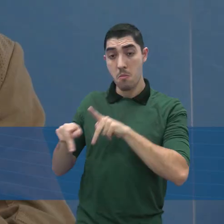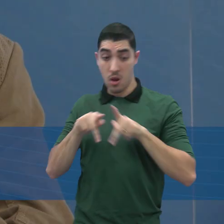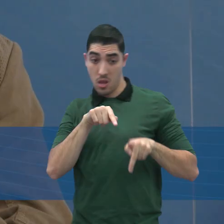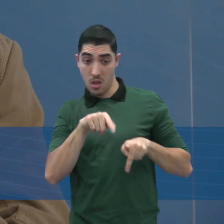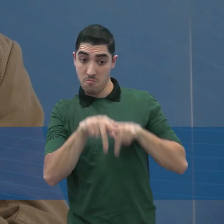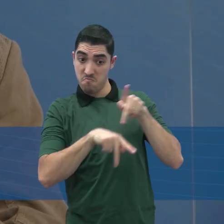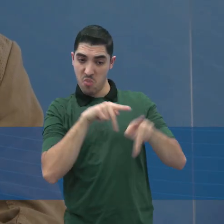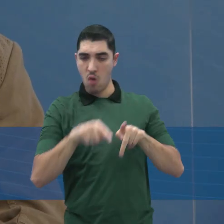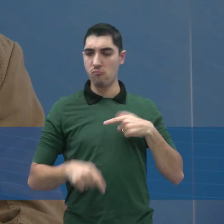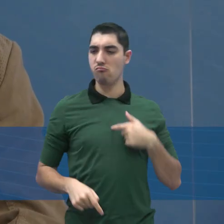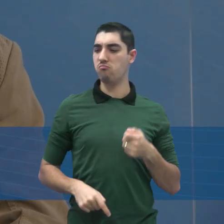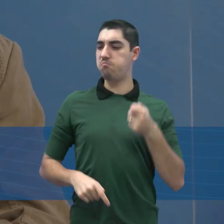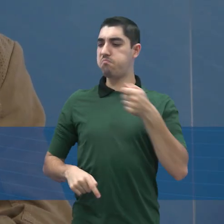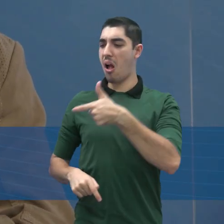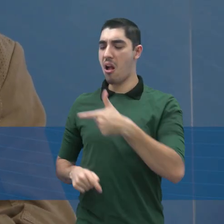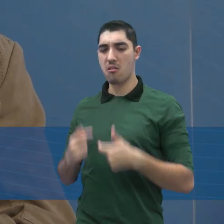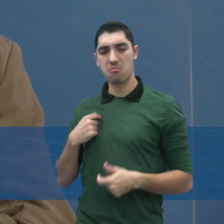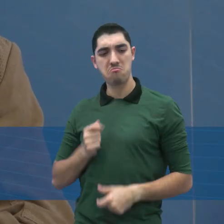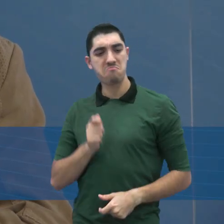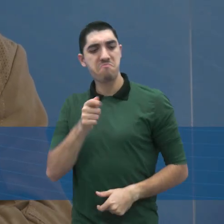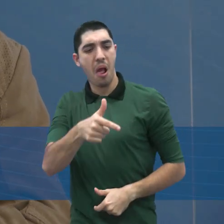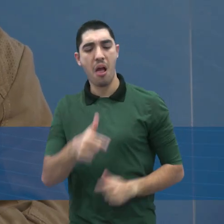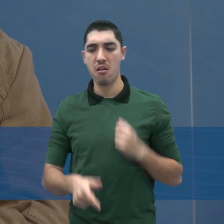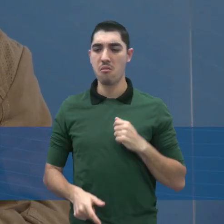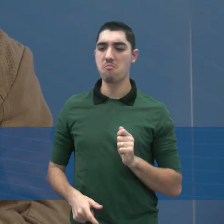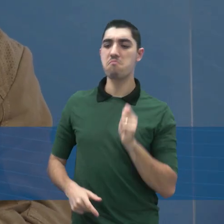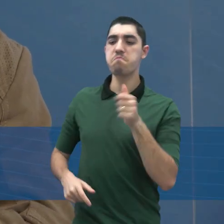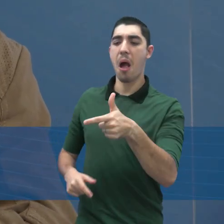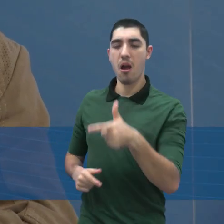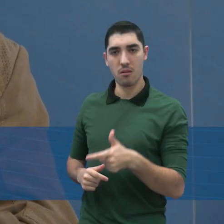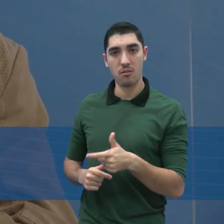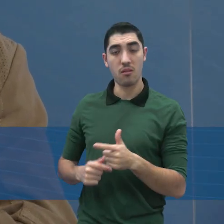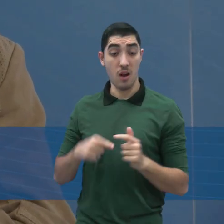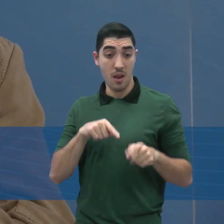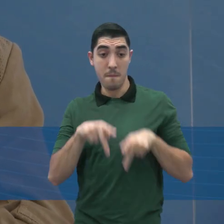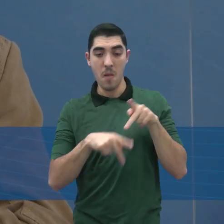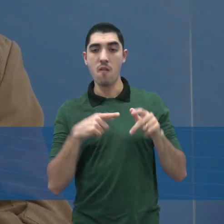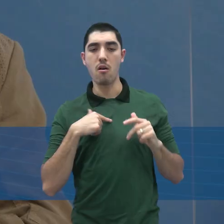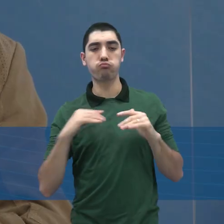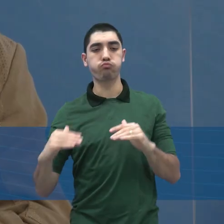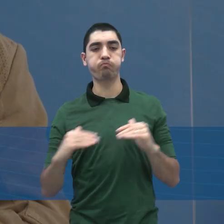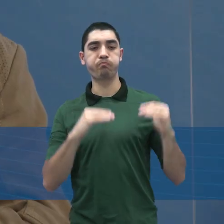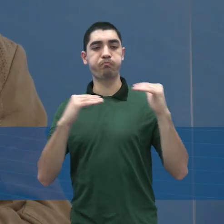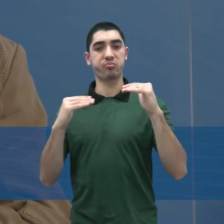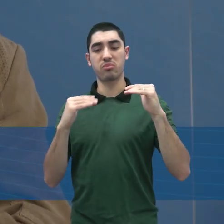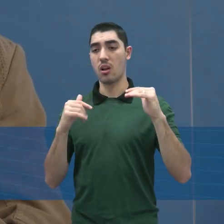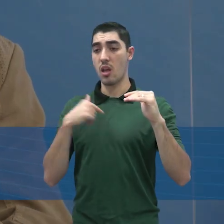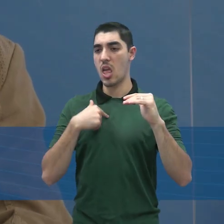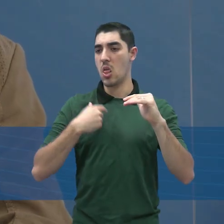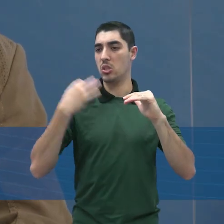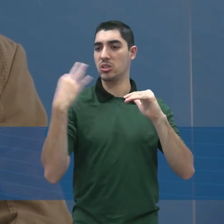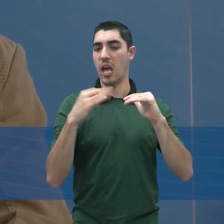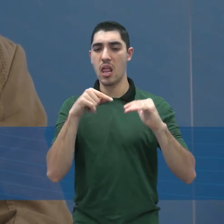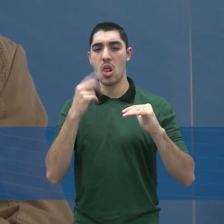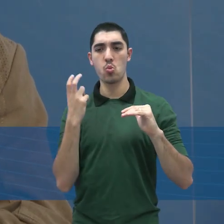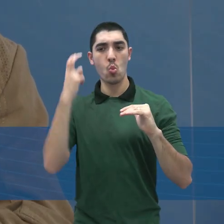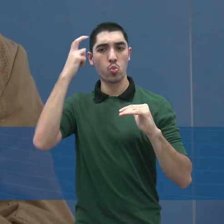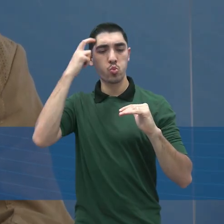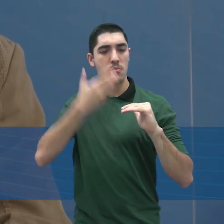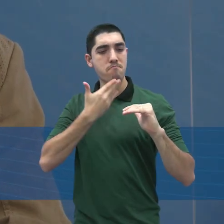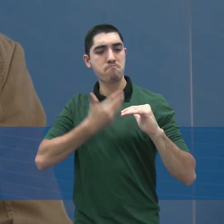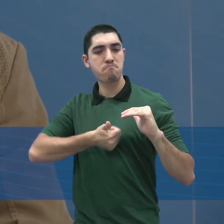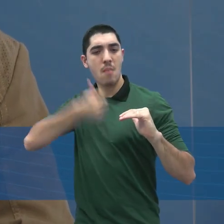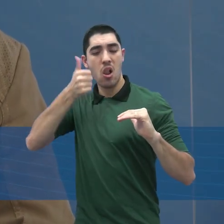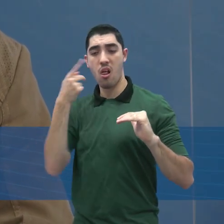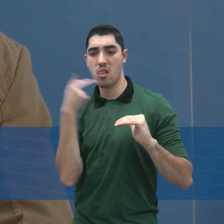o outro, que acaba, por conta de achar que ela está certa, a sua cultura é a melhor, seu